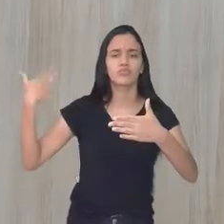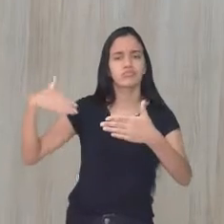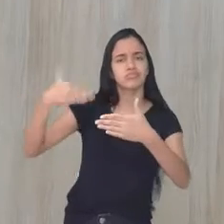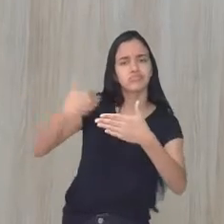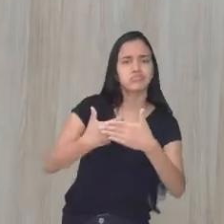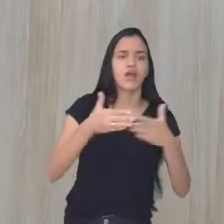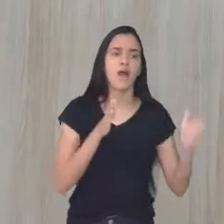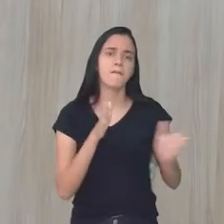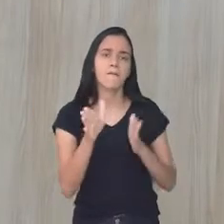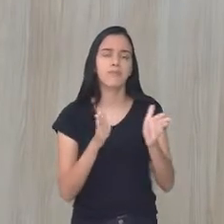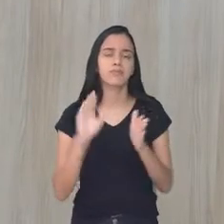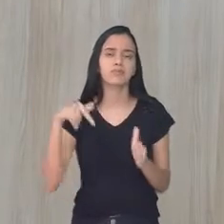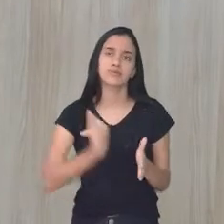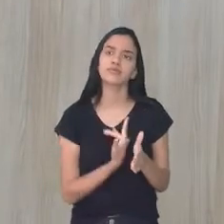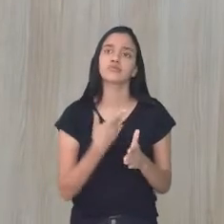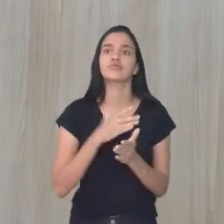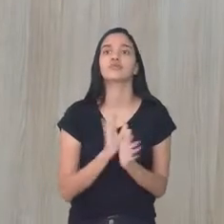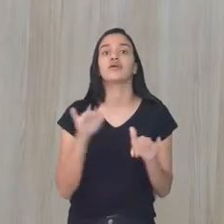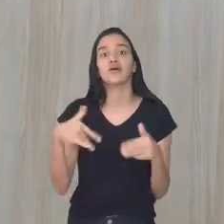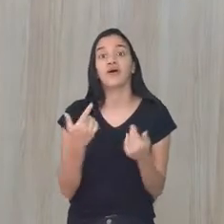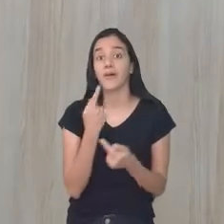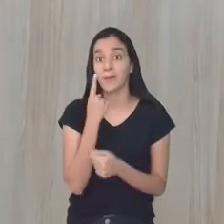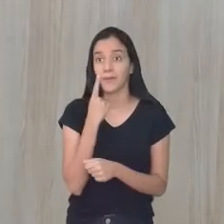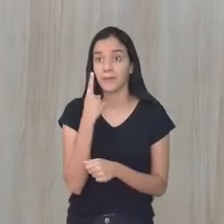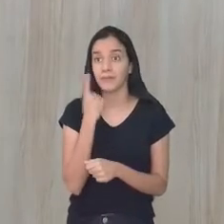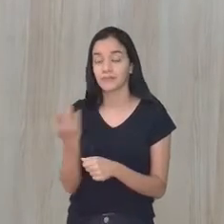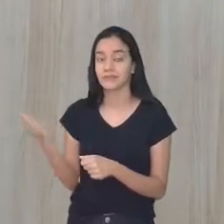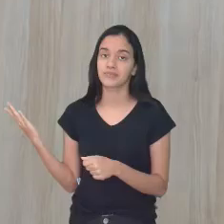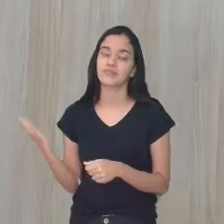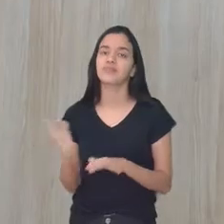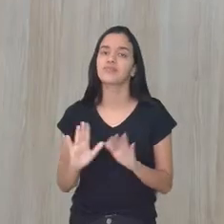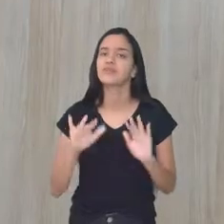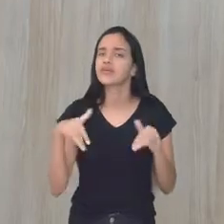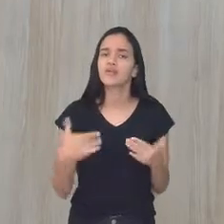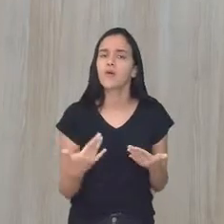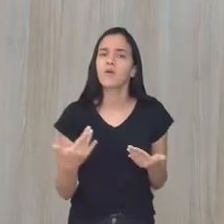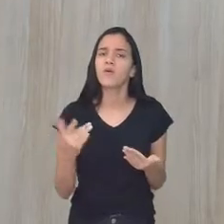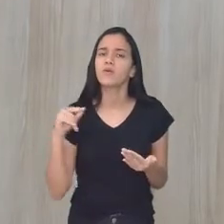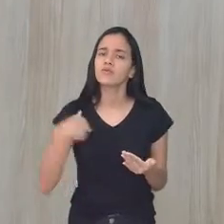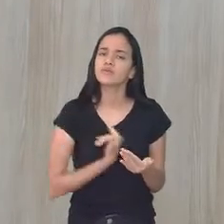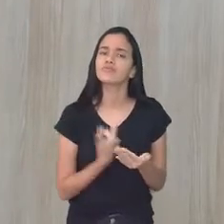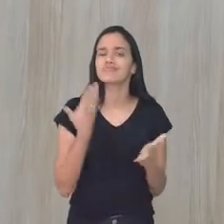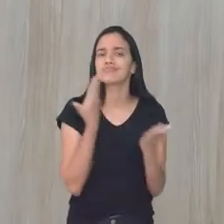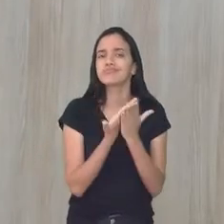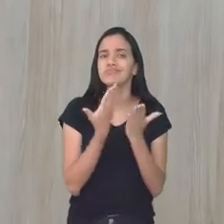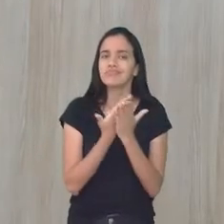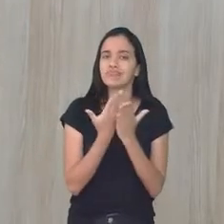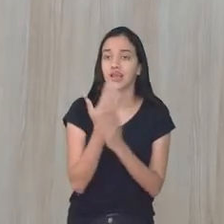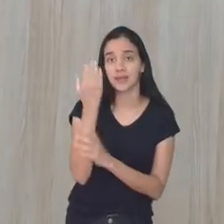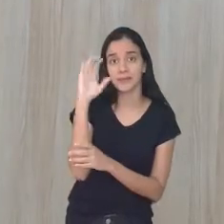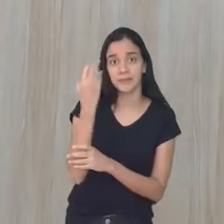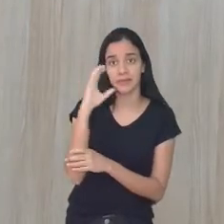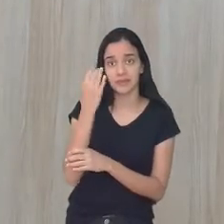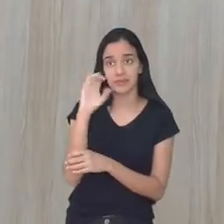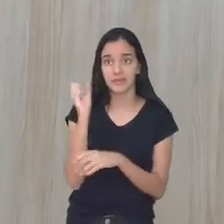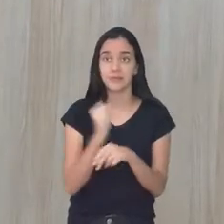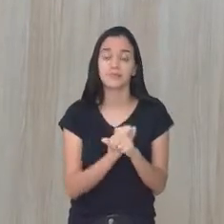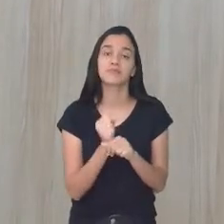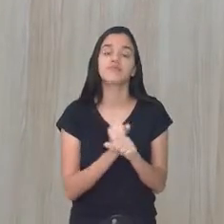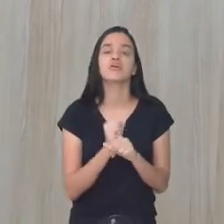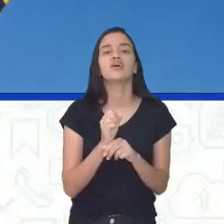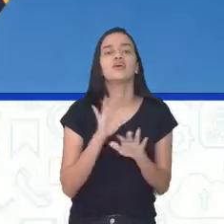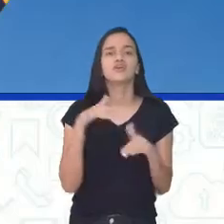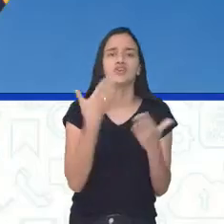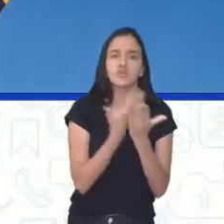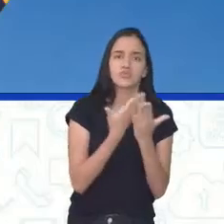que é que nós já estudamos? Acompanhe aqui comigo. Então, o que é que nós já vimos em ciência esse ano? Nós já